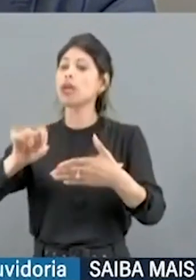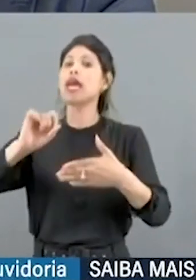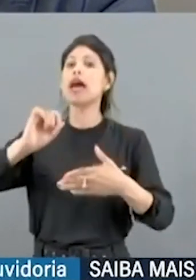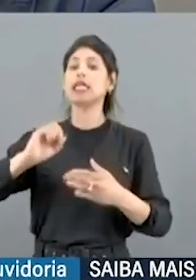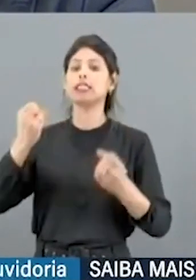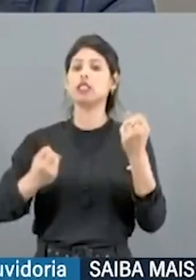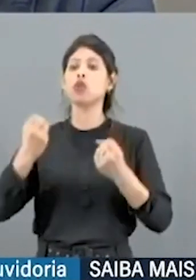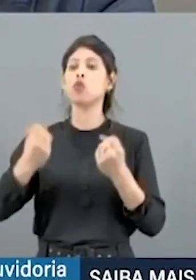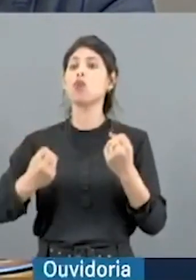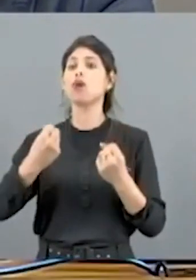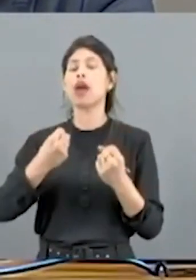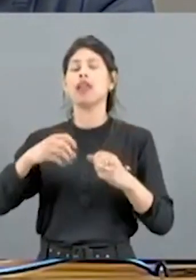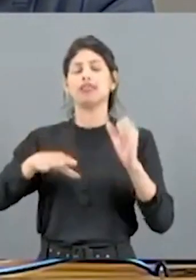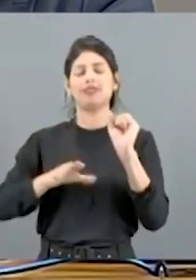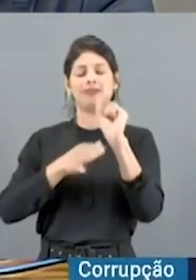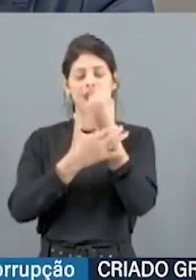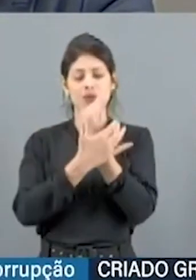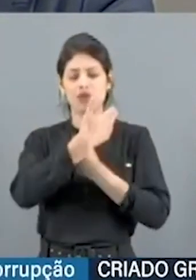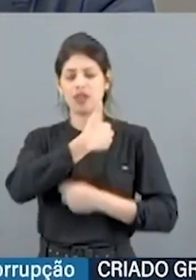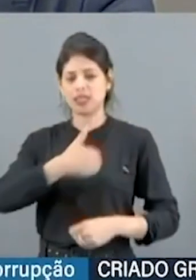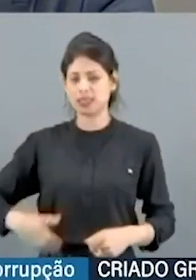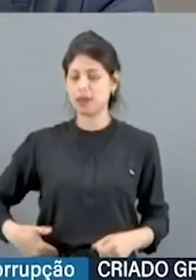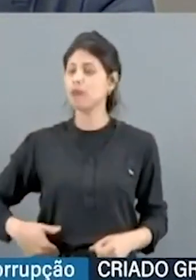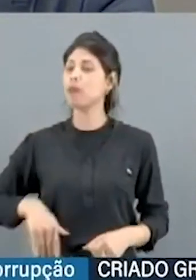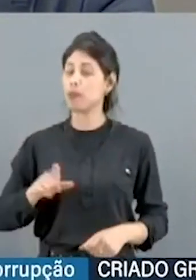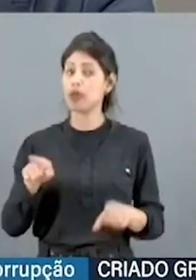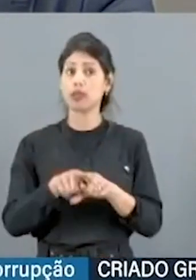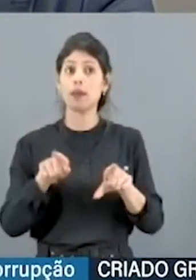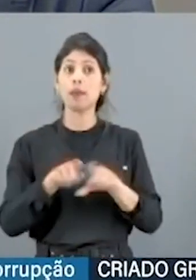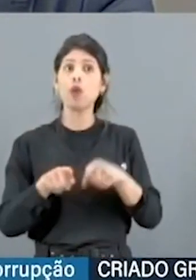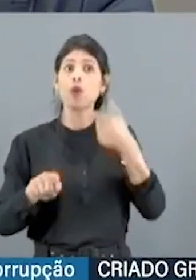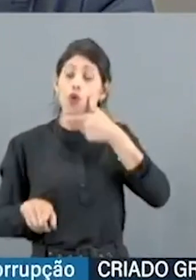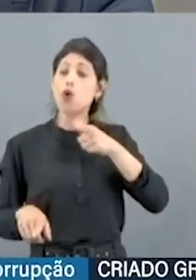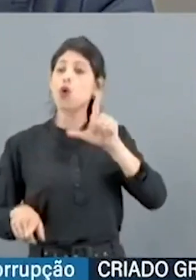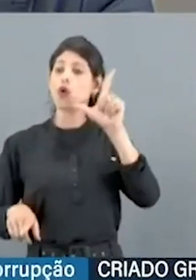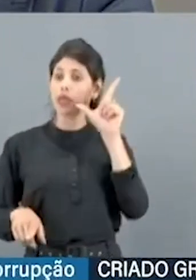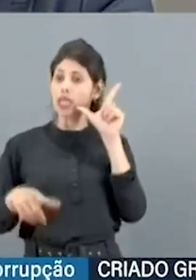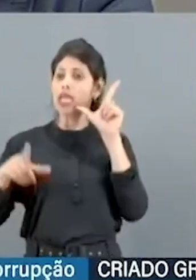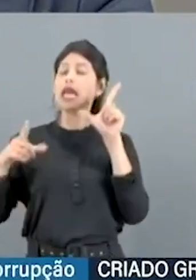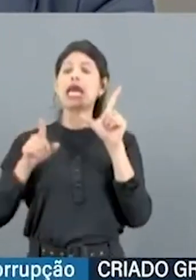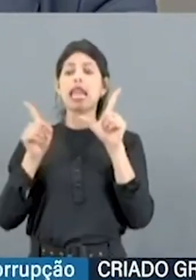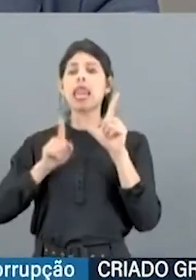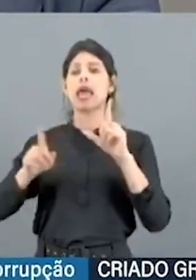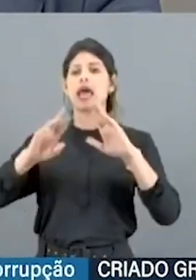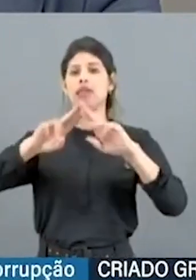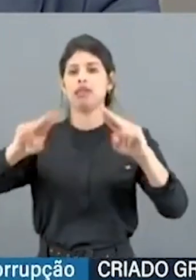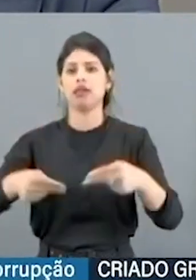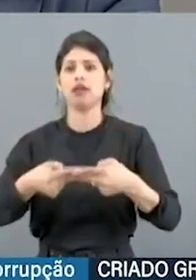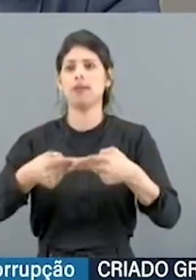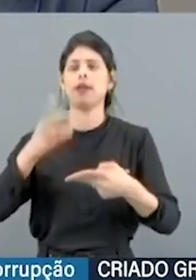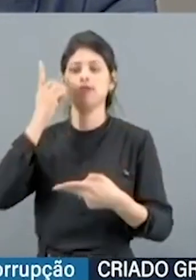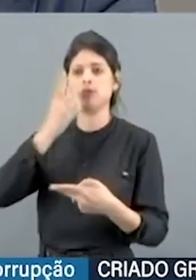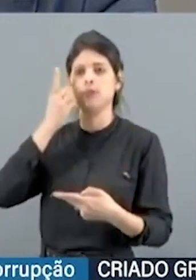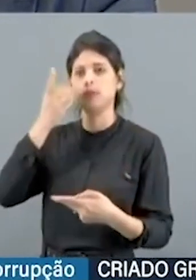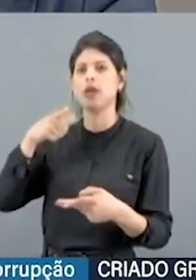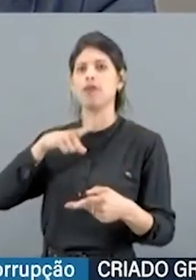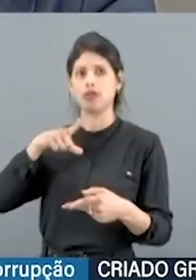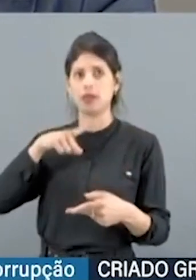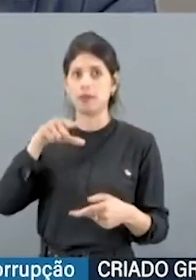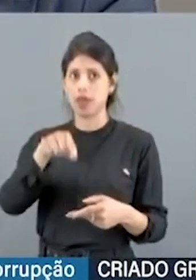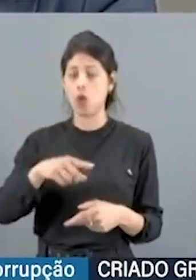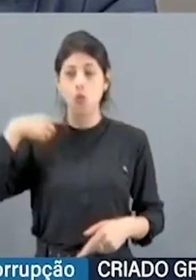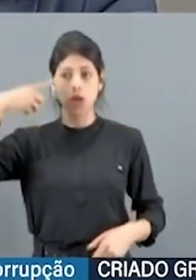para triagem ontem houve na Câmara dos Deputados uma audiência pública e um dos advogados